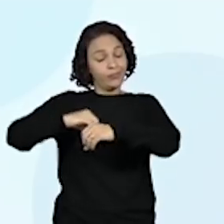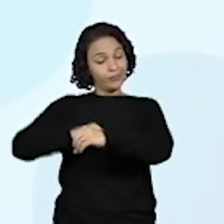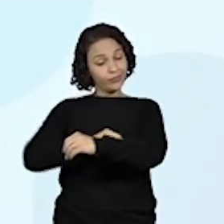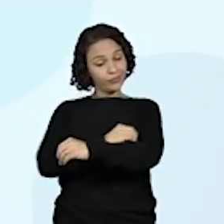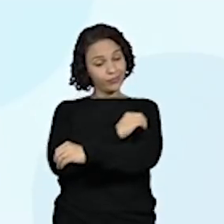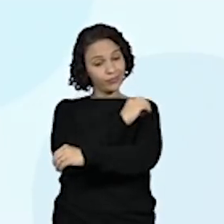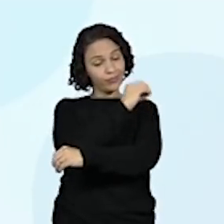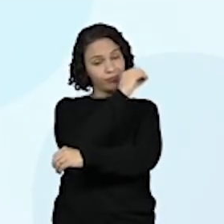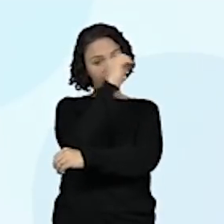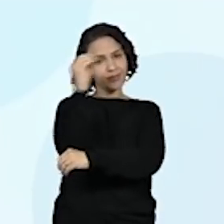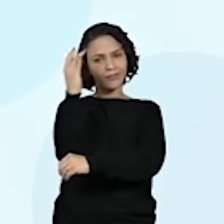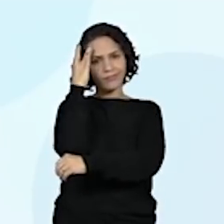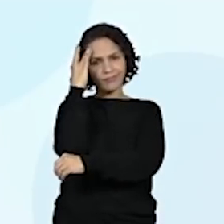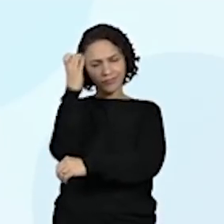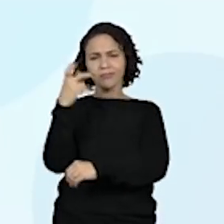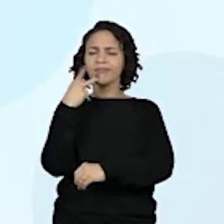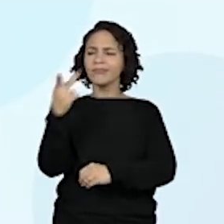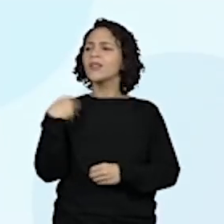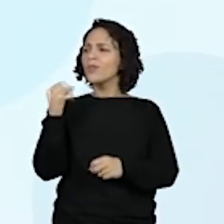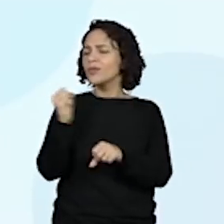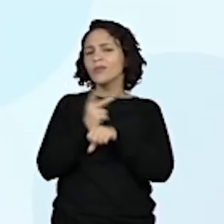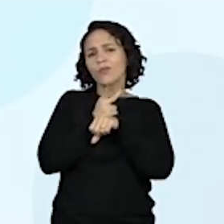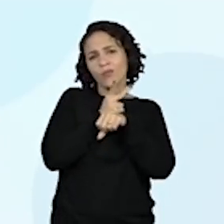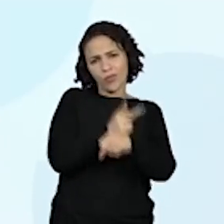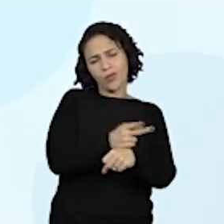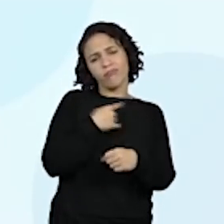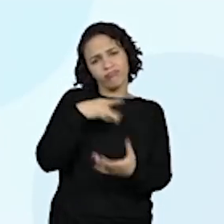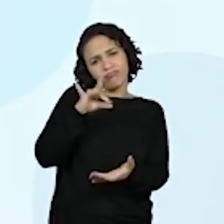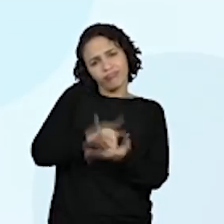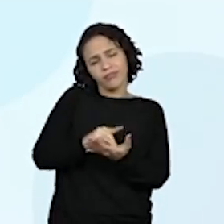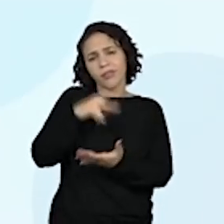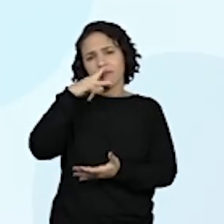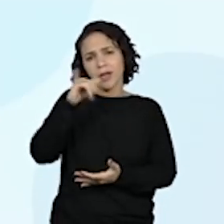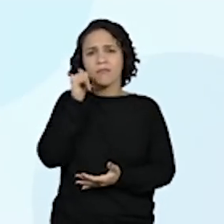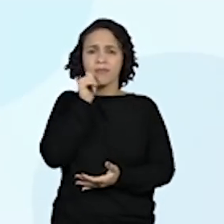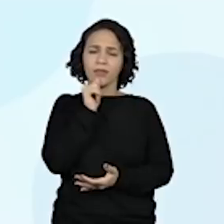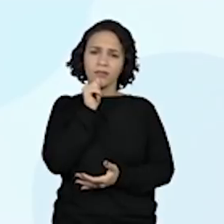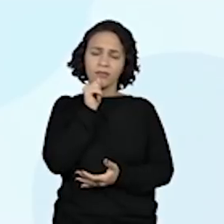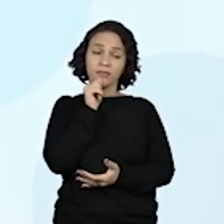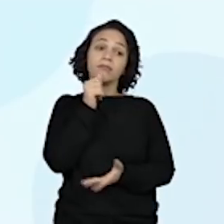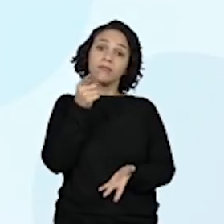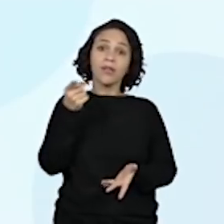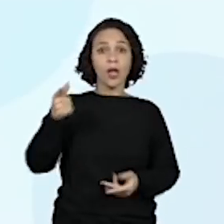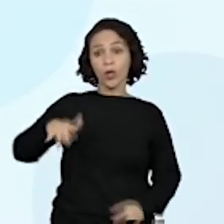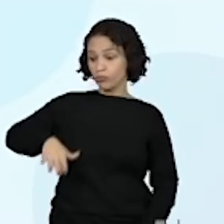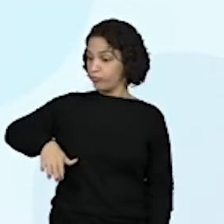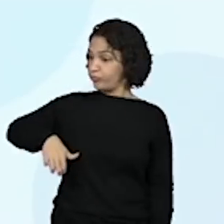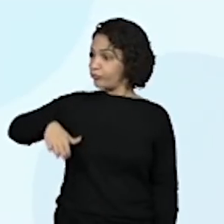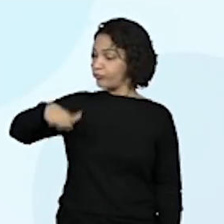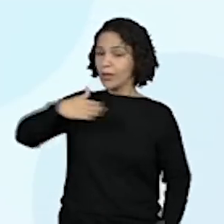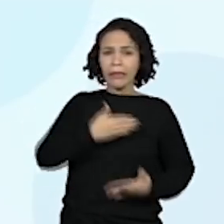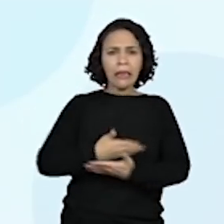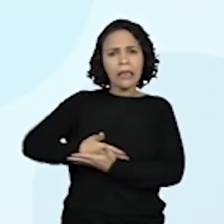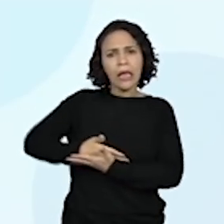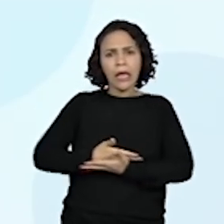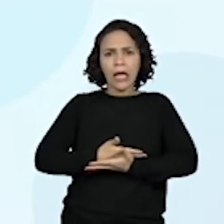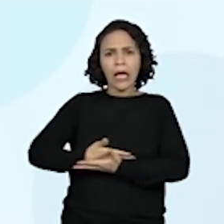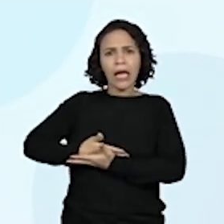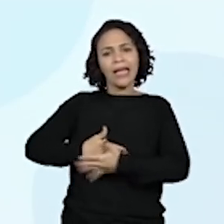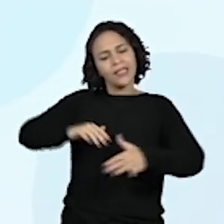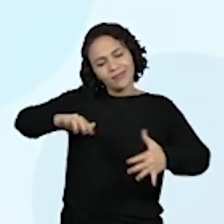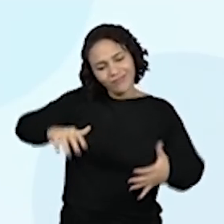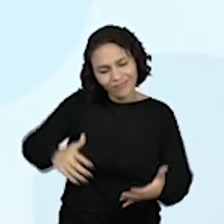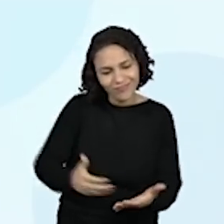pediu permissão para procurar os pais. Ah, puxa vida, ela cresceu então. Esse bebê que foi